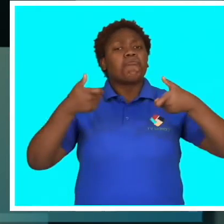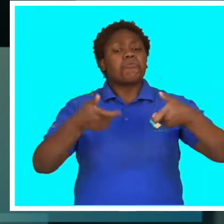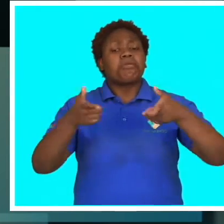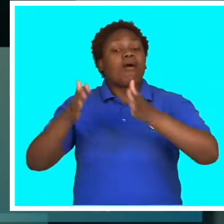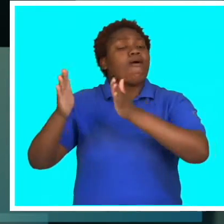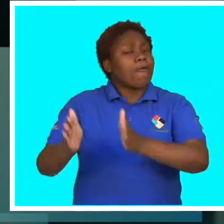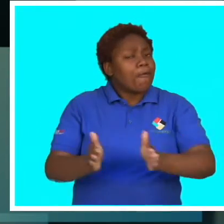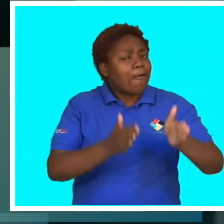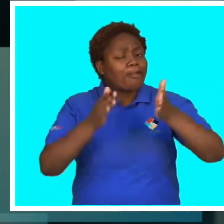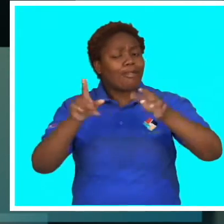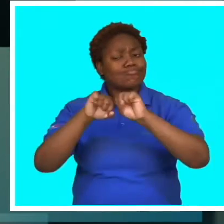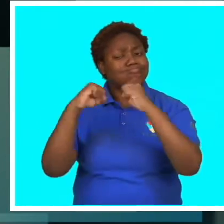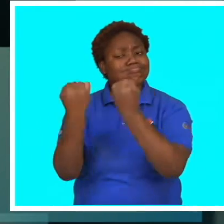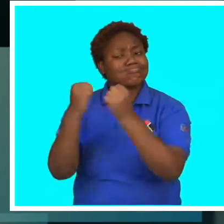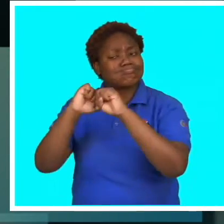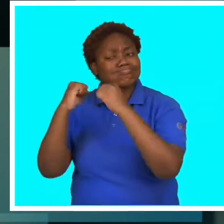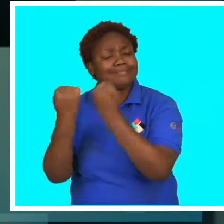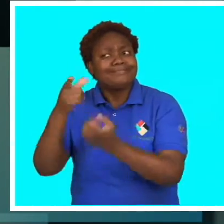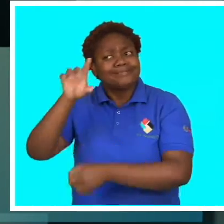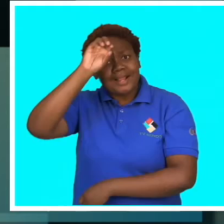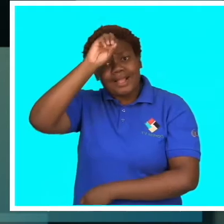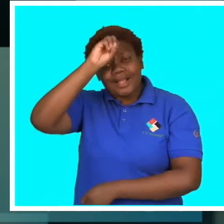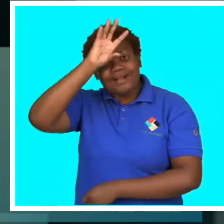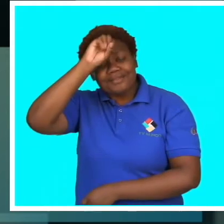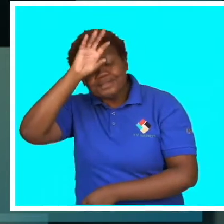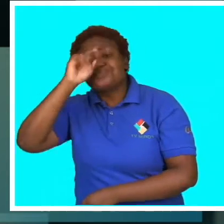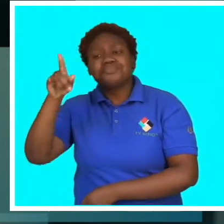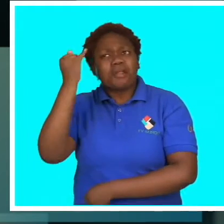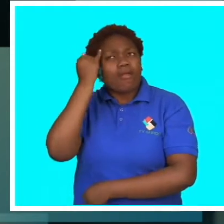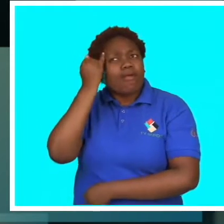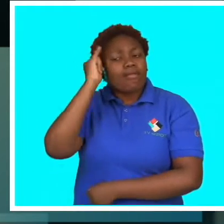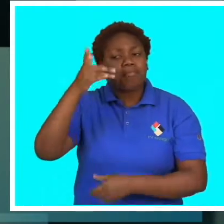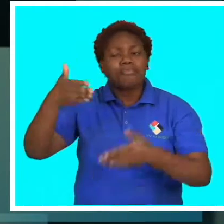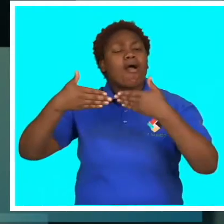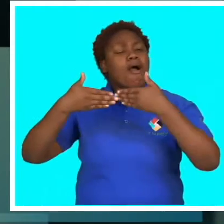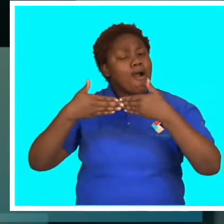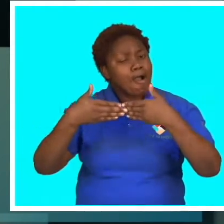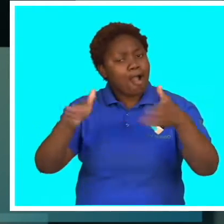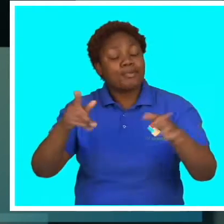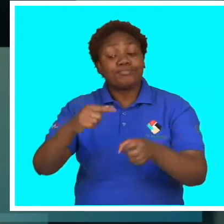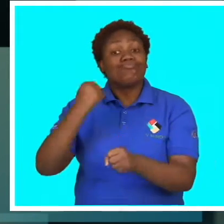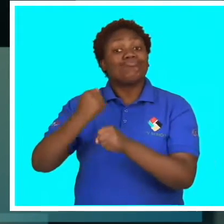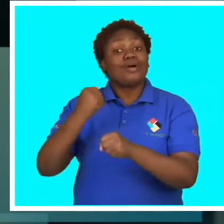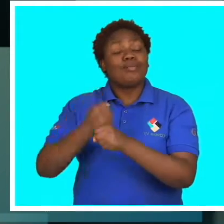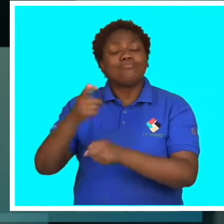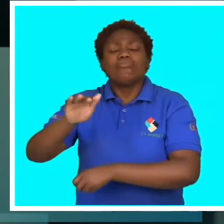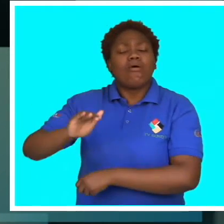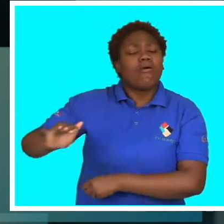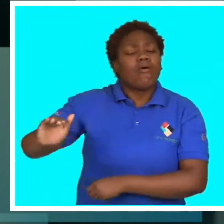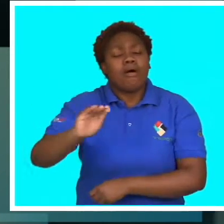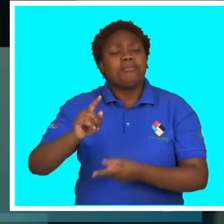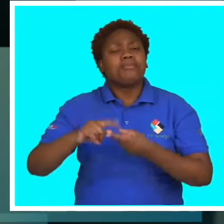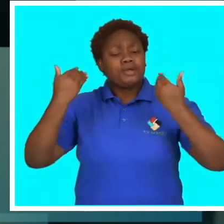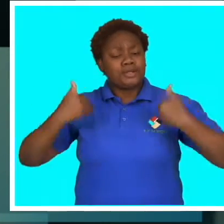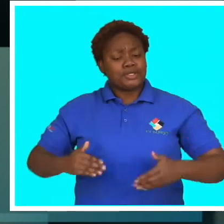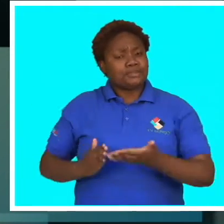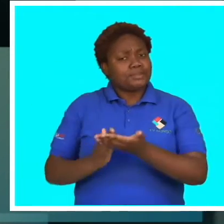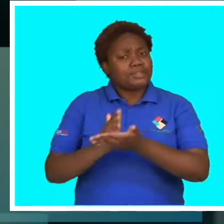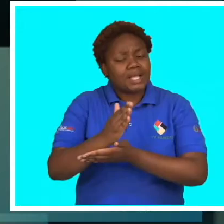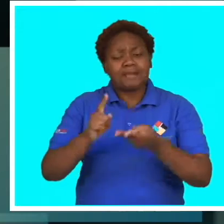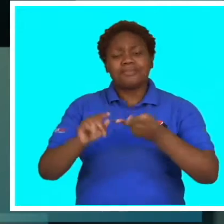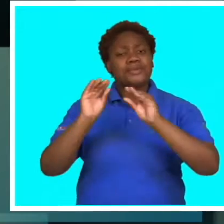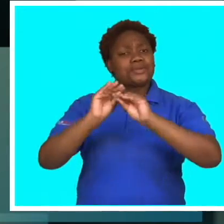O evento foi organizado pela Open Society Initiative for Southern Africa, uma organização que trabalha, dentre várias áreas, em